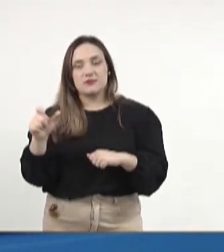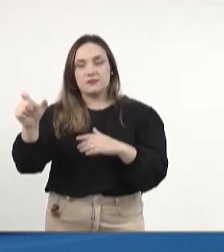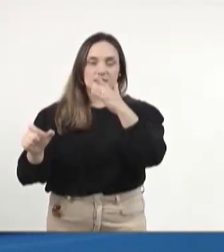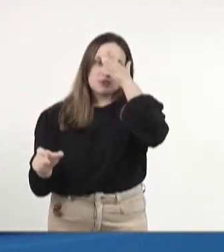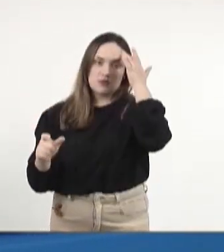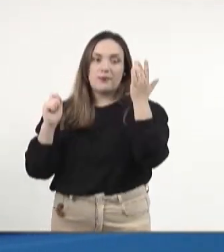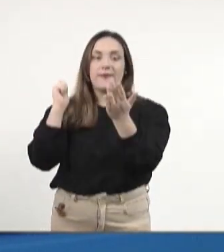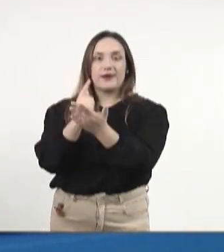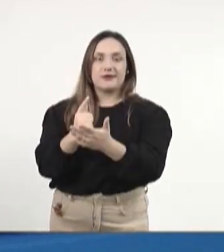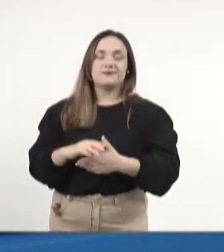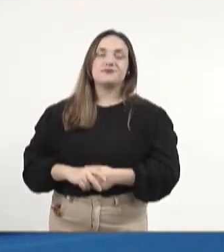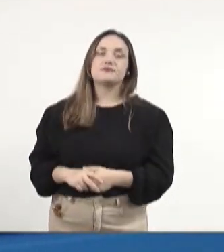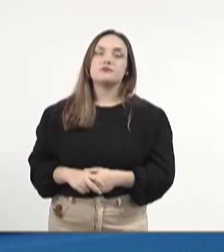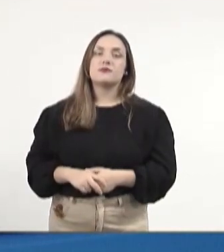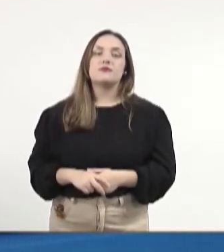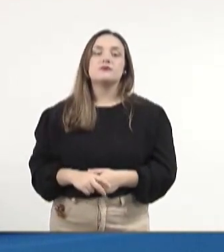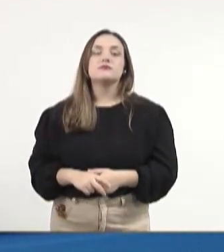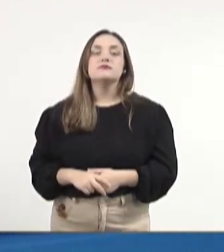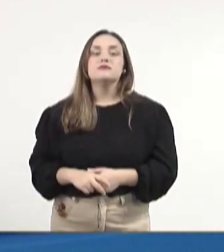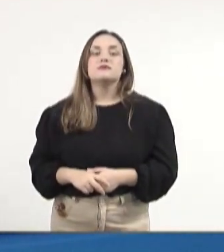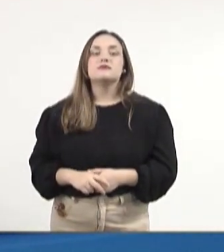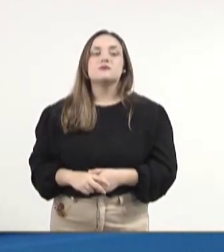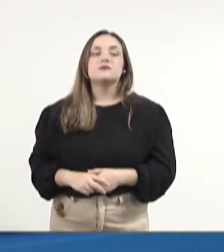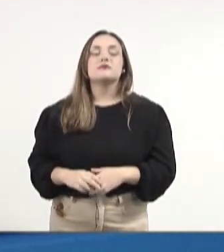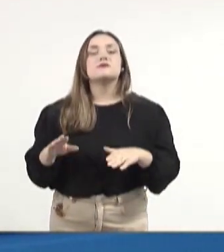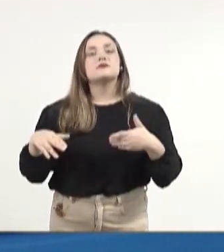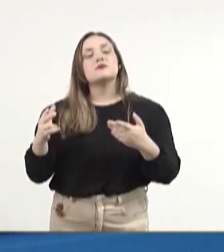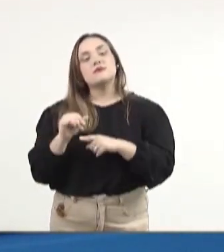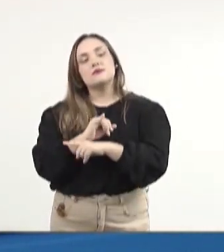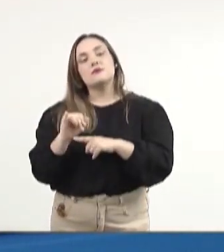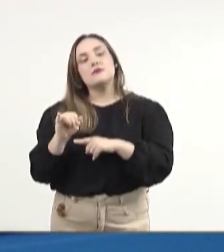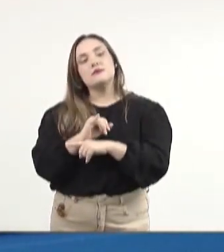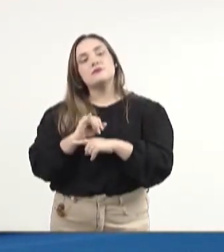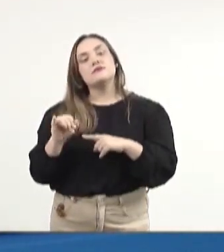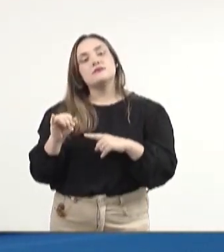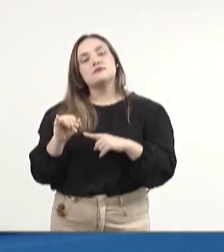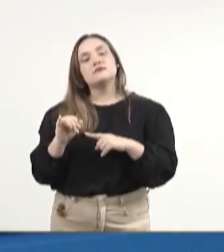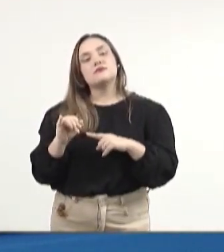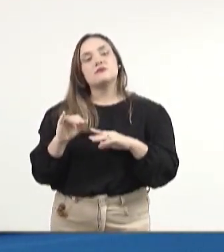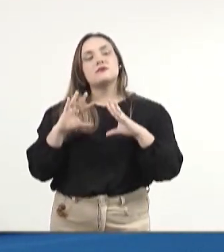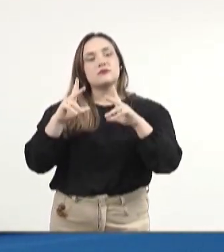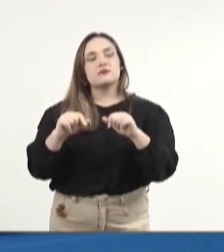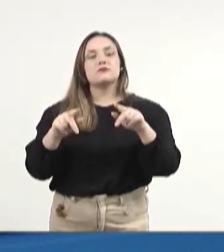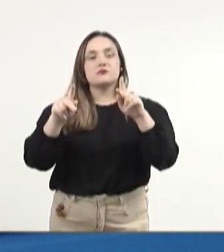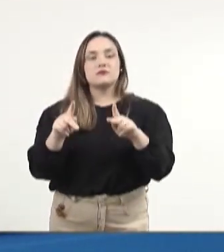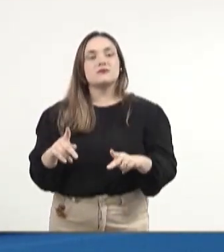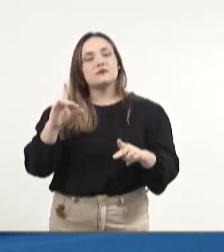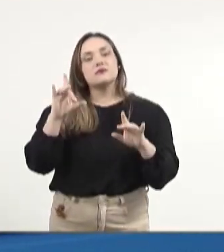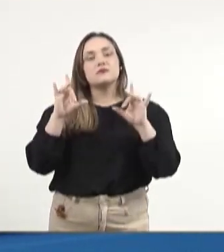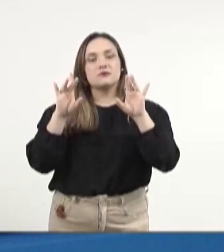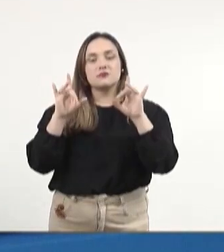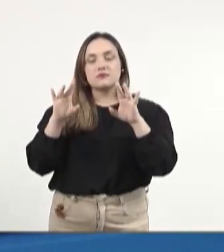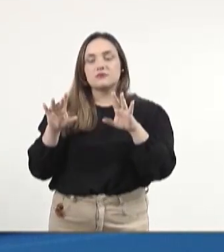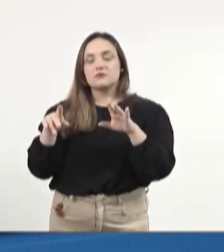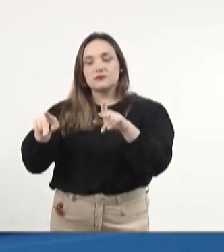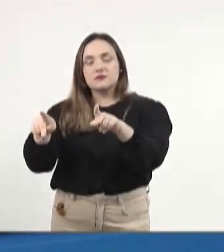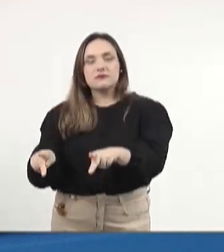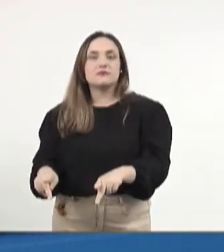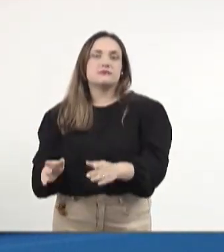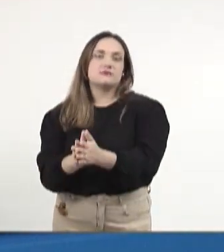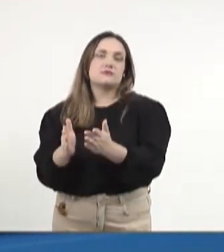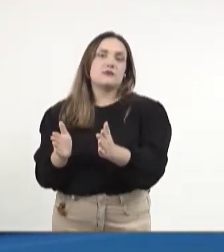pelos usuários? Quais medidas são adotadas para garantir a acessibilidade dos serviços a toda a população, especialmente a camada